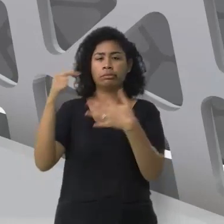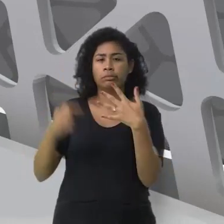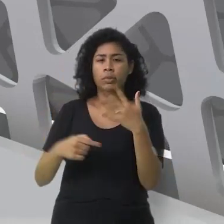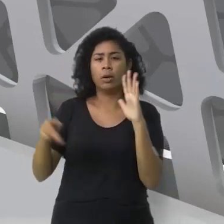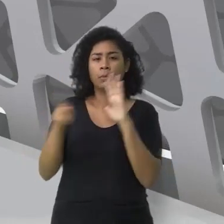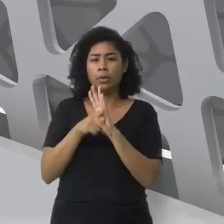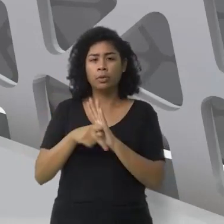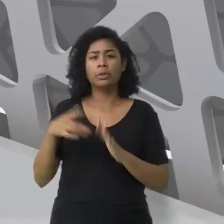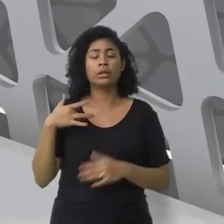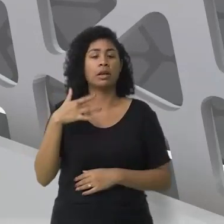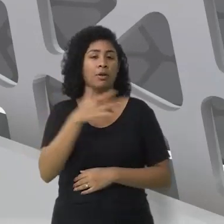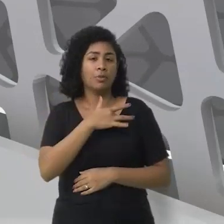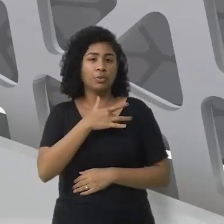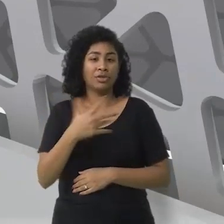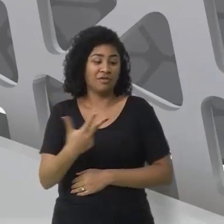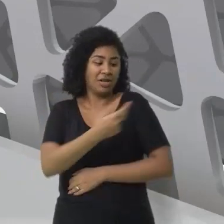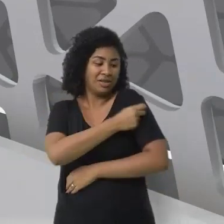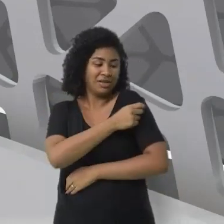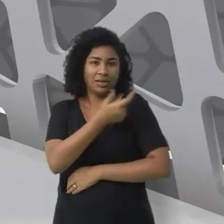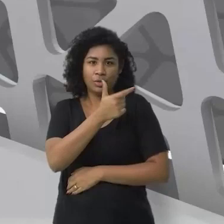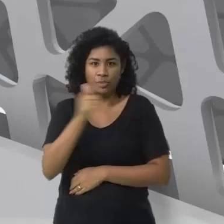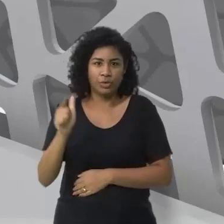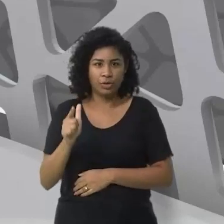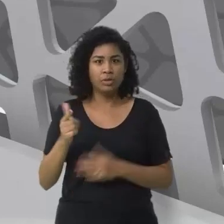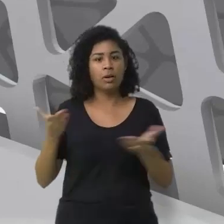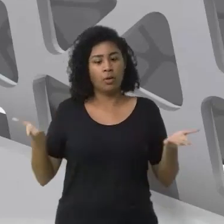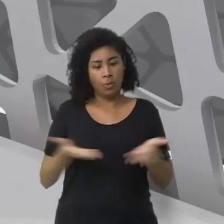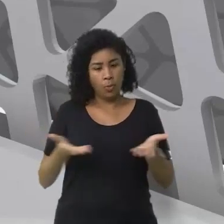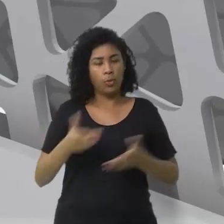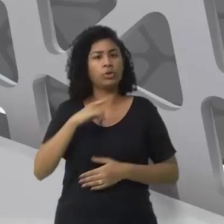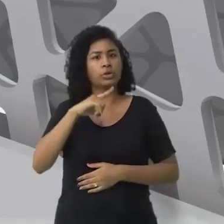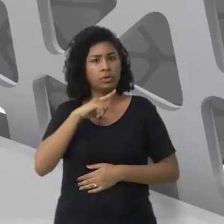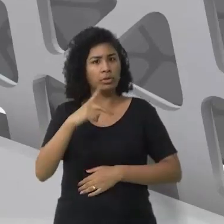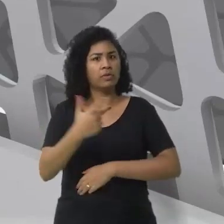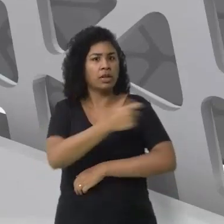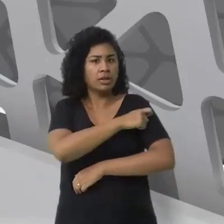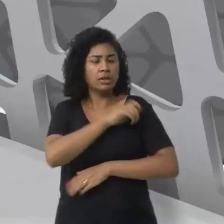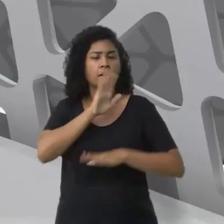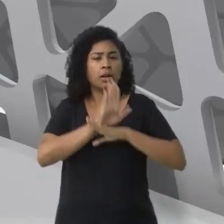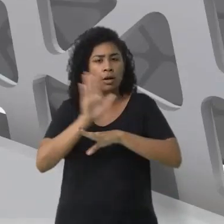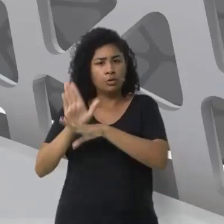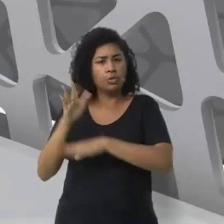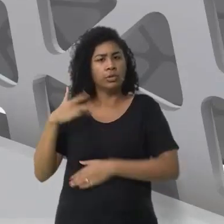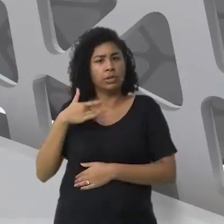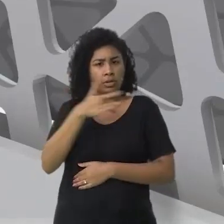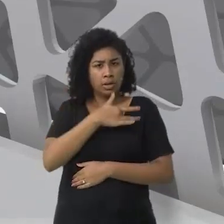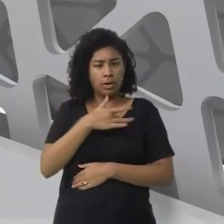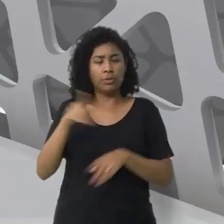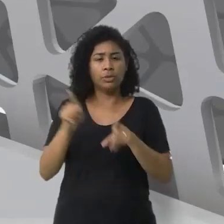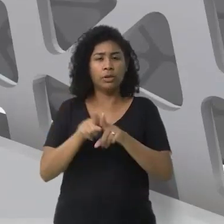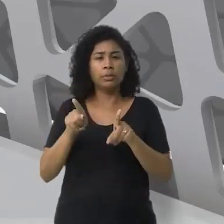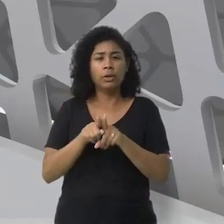algumas vacinas que atualmente ajudam, não existia a parte aí de relação de